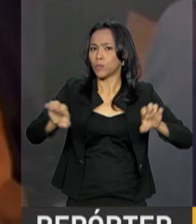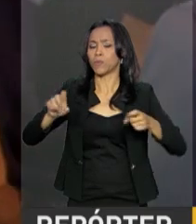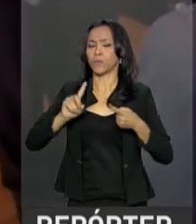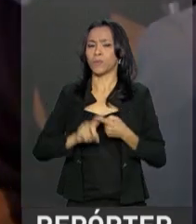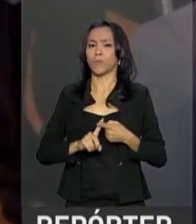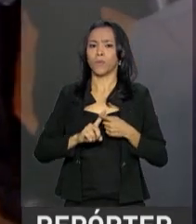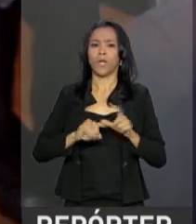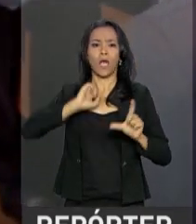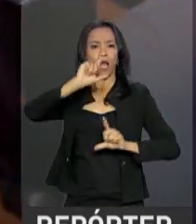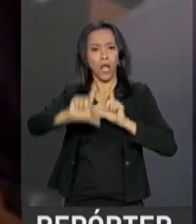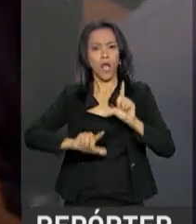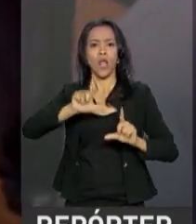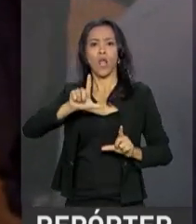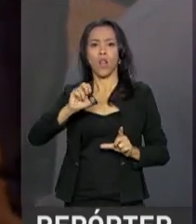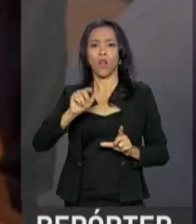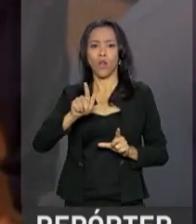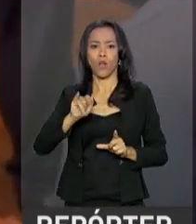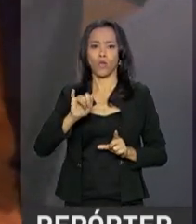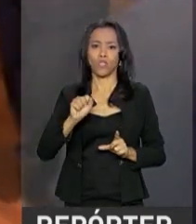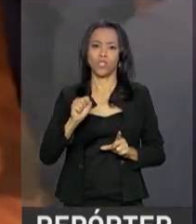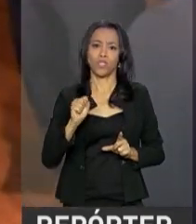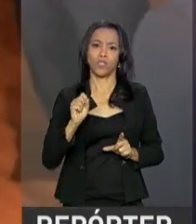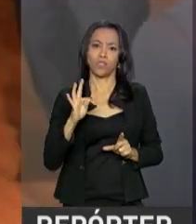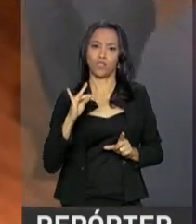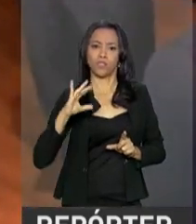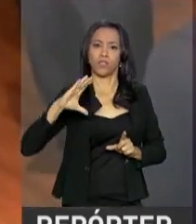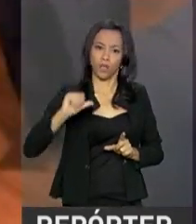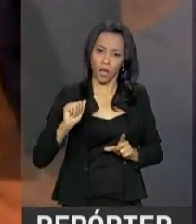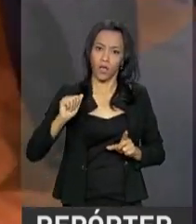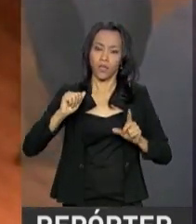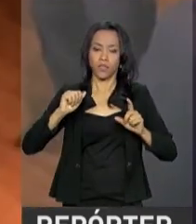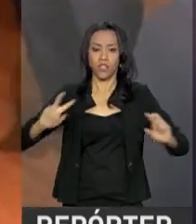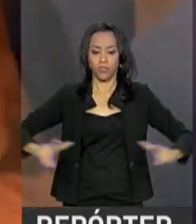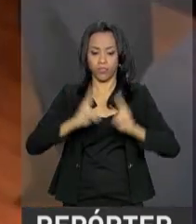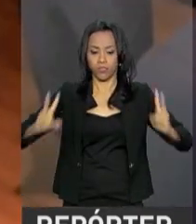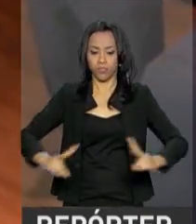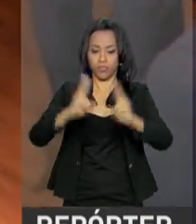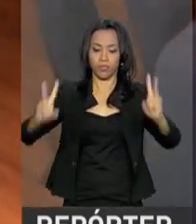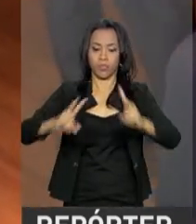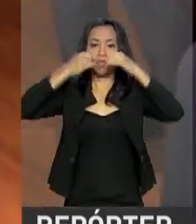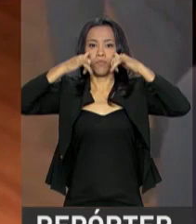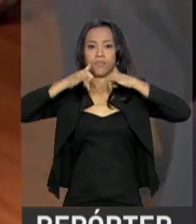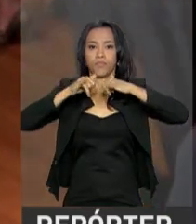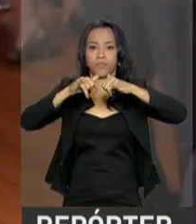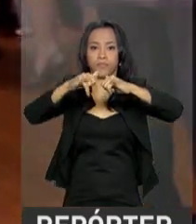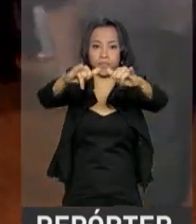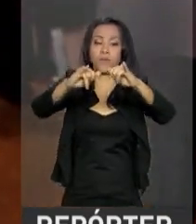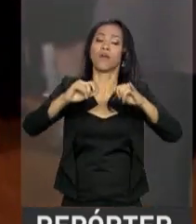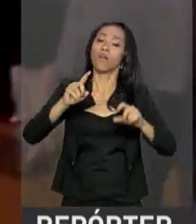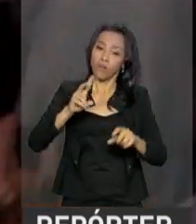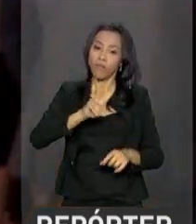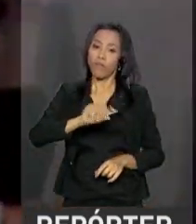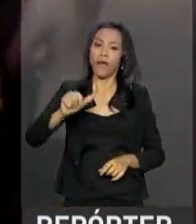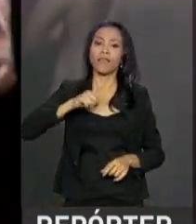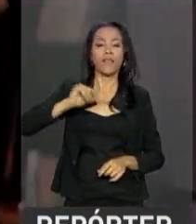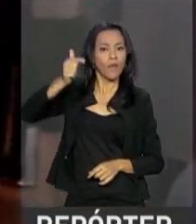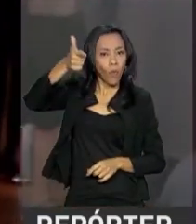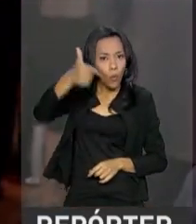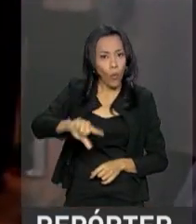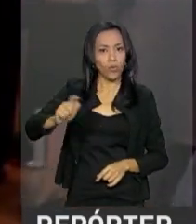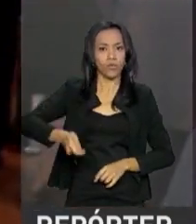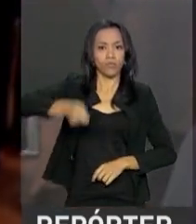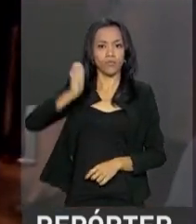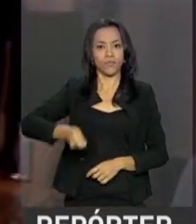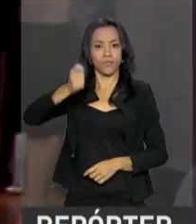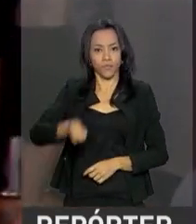de transmissão, tanto que vamos ter ainda neste ano um outro leilão e, evidentemente, não só ampliar,